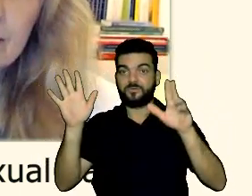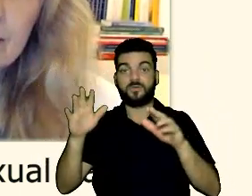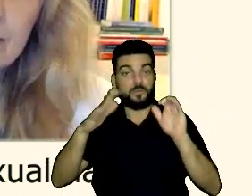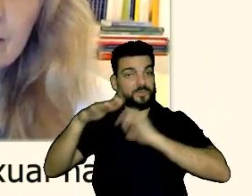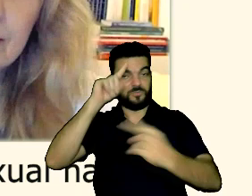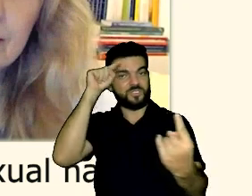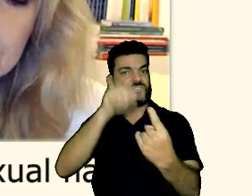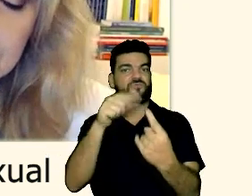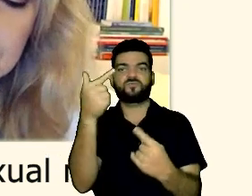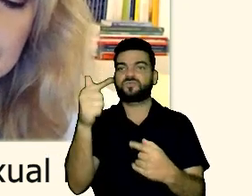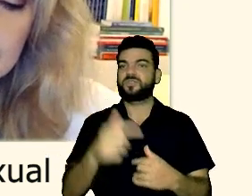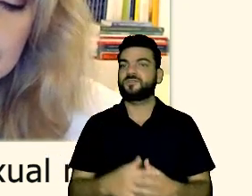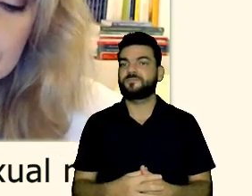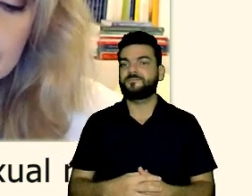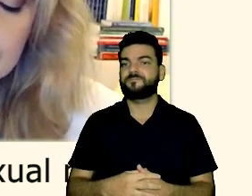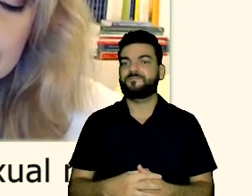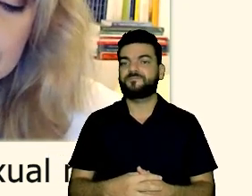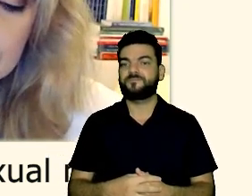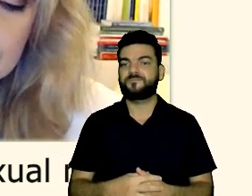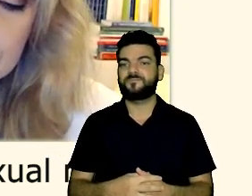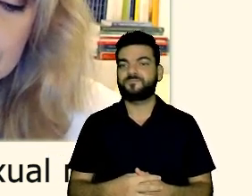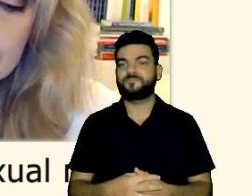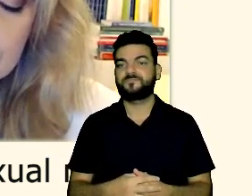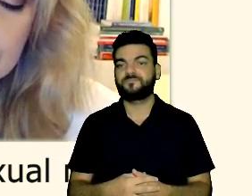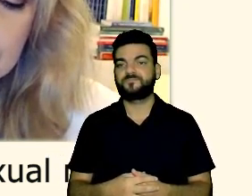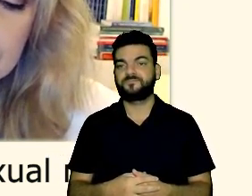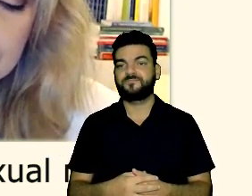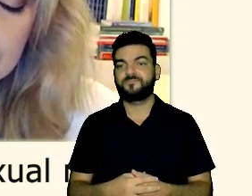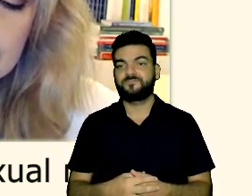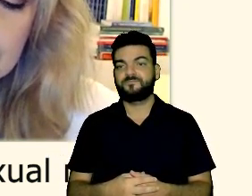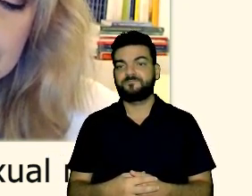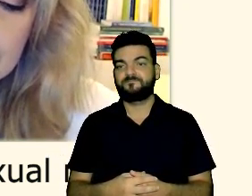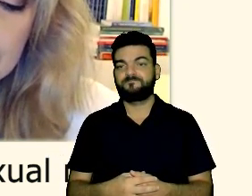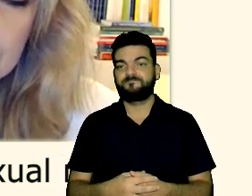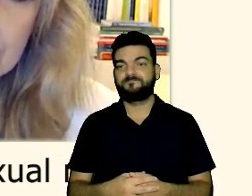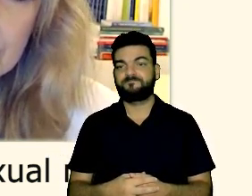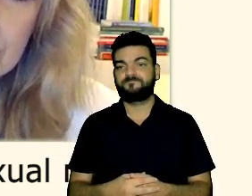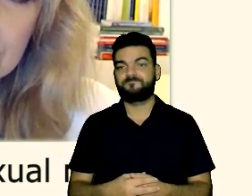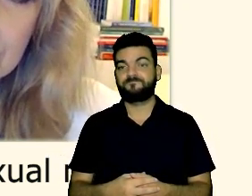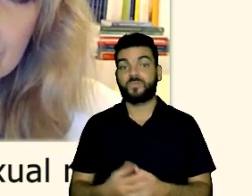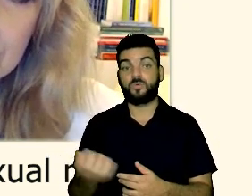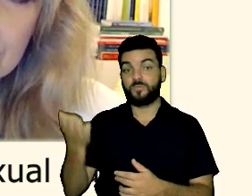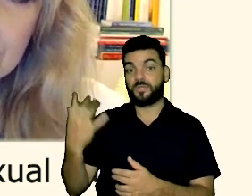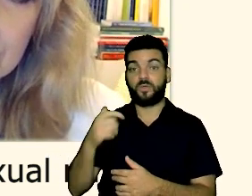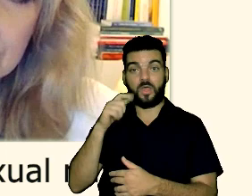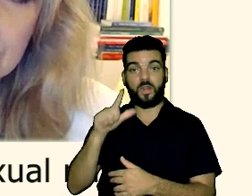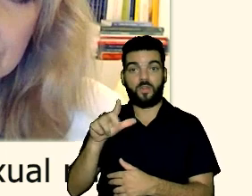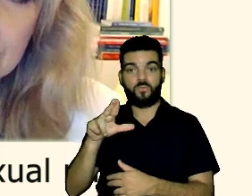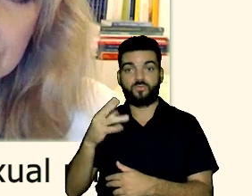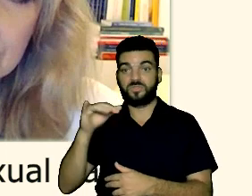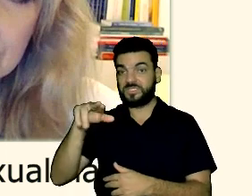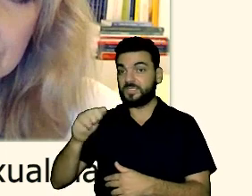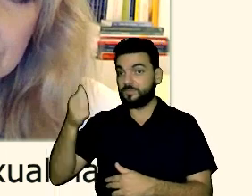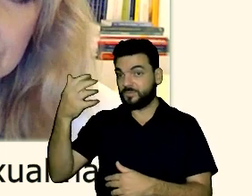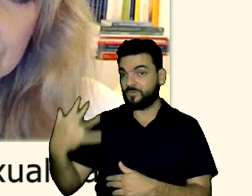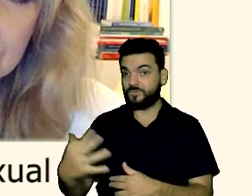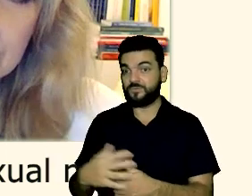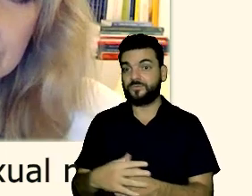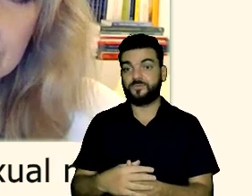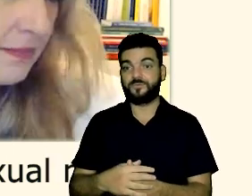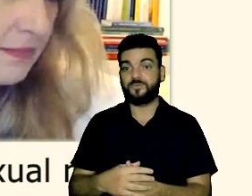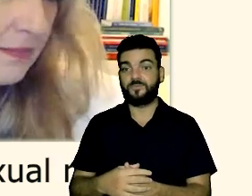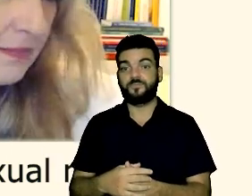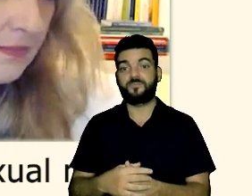dos objetivos da empresa, tá? Da própria equipe da empresa. E eu acho que vem a calhar com o que a doutora Luciana